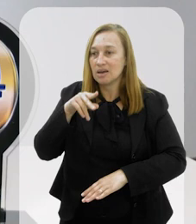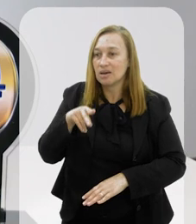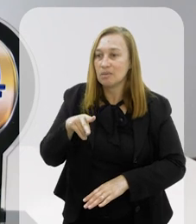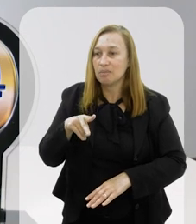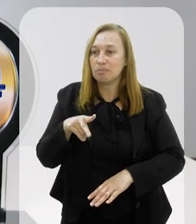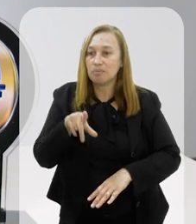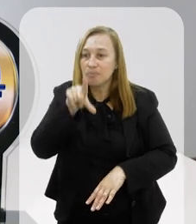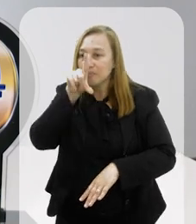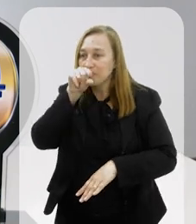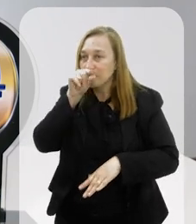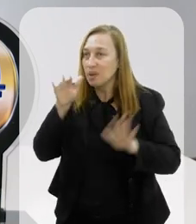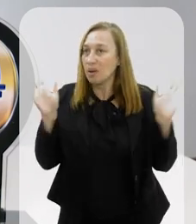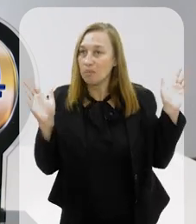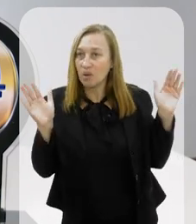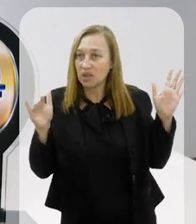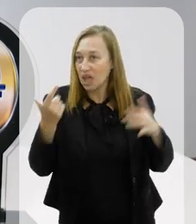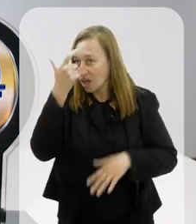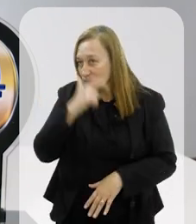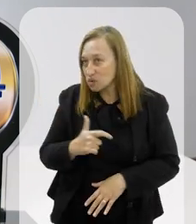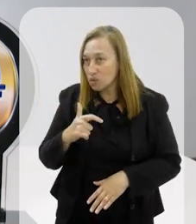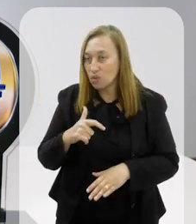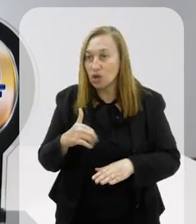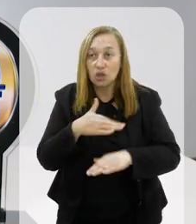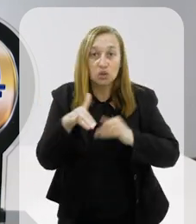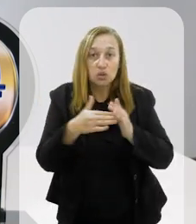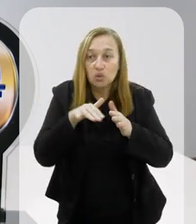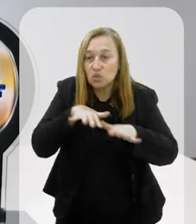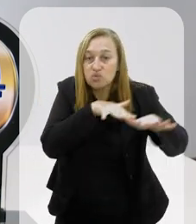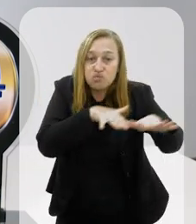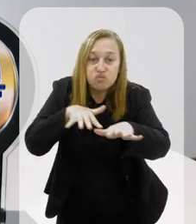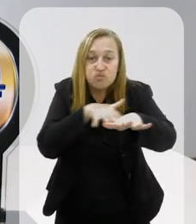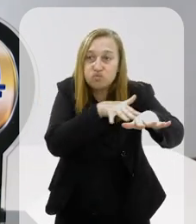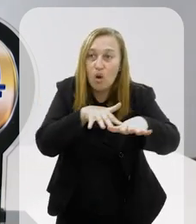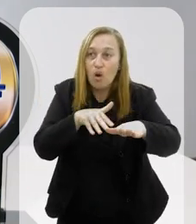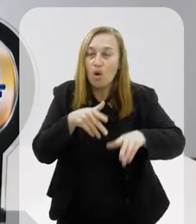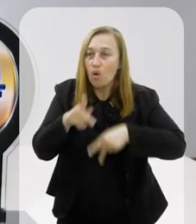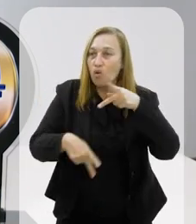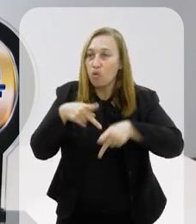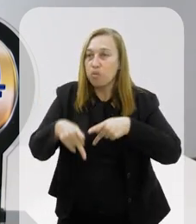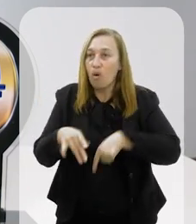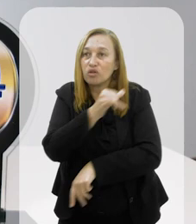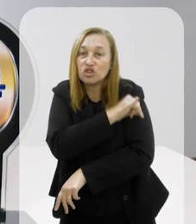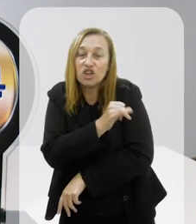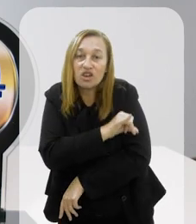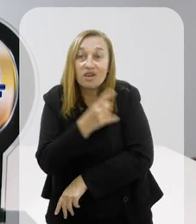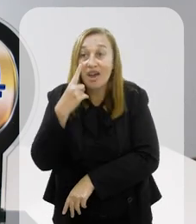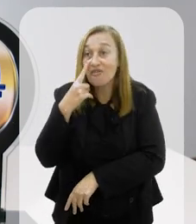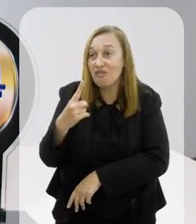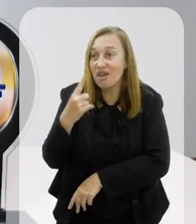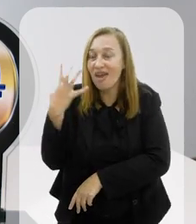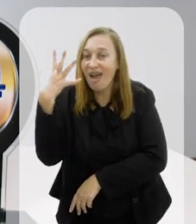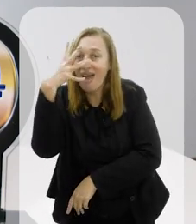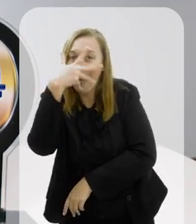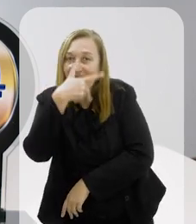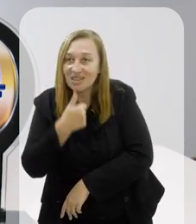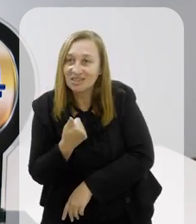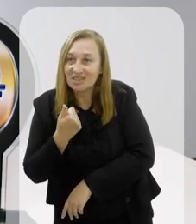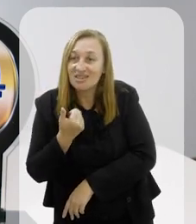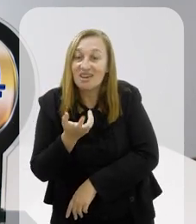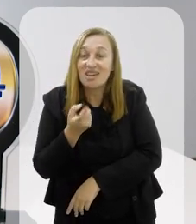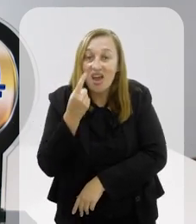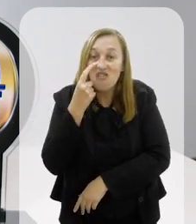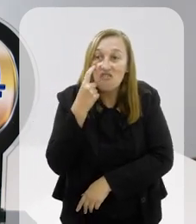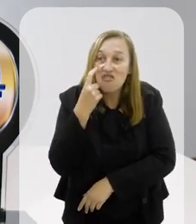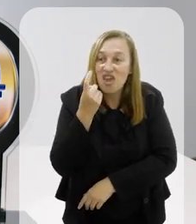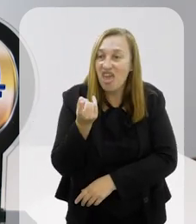torço pelo desfile da mangueira pelo desfile da Portela Porque o povo do Rio quer ver a beleza exatamente